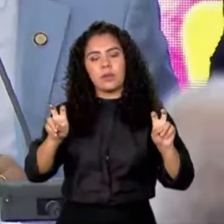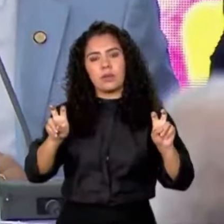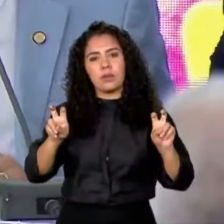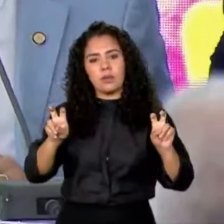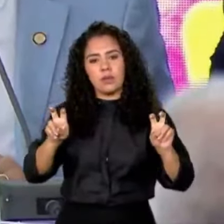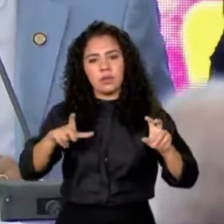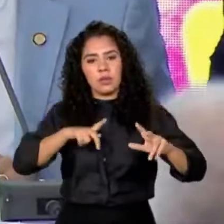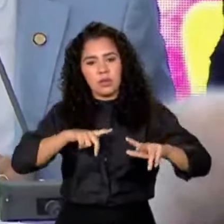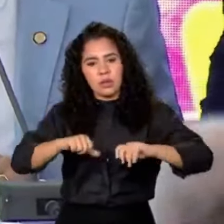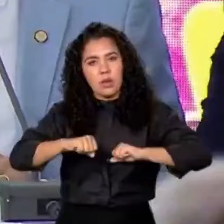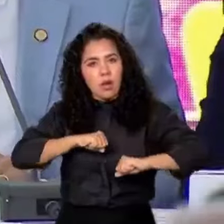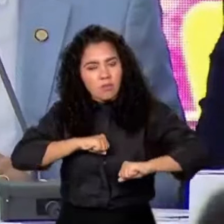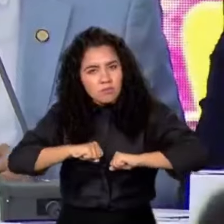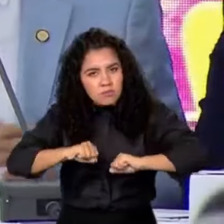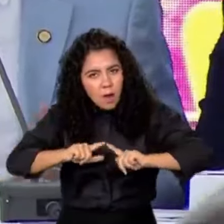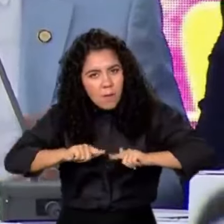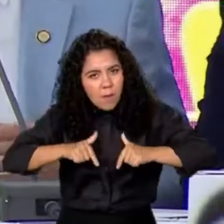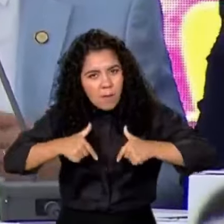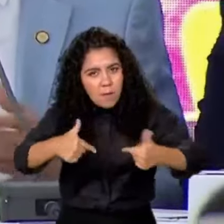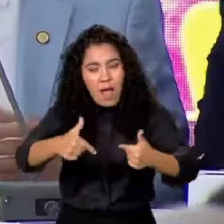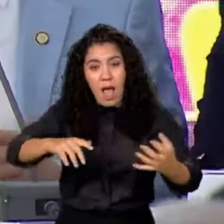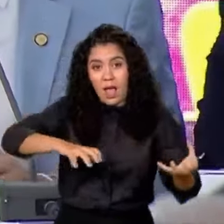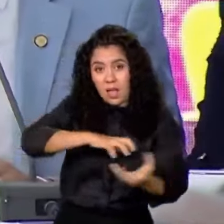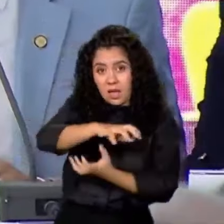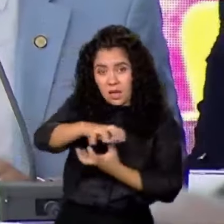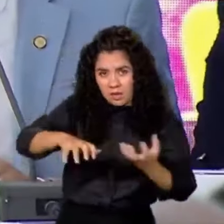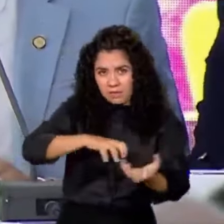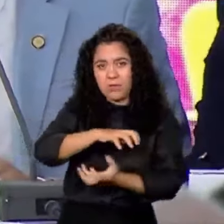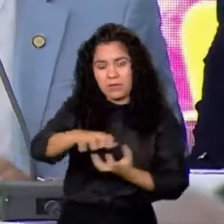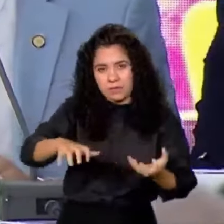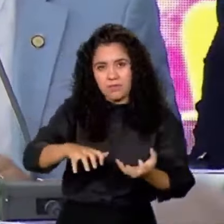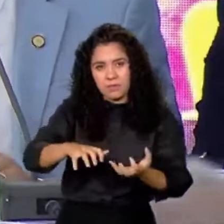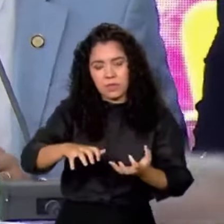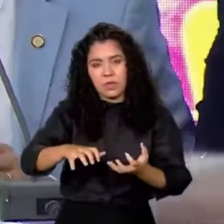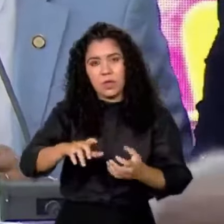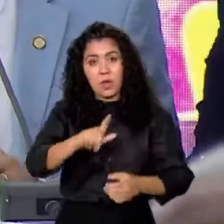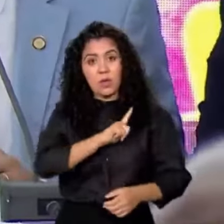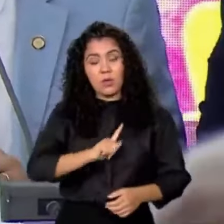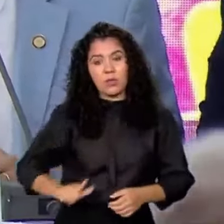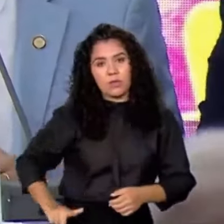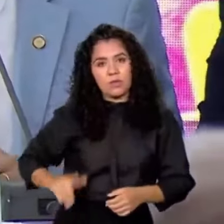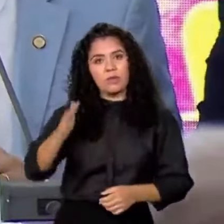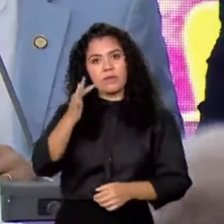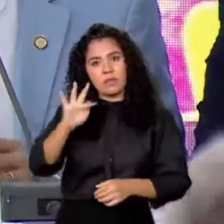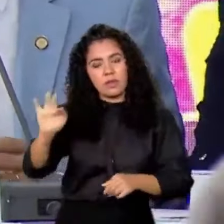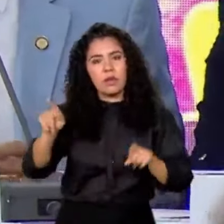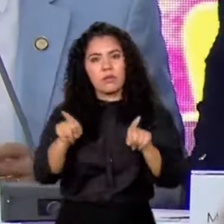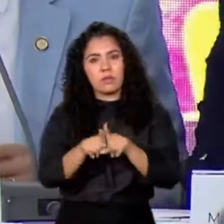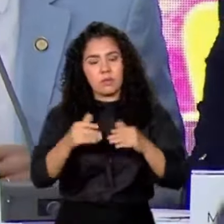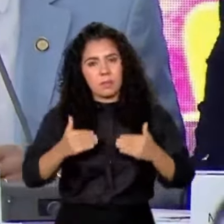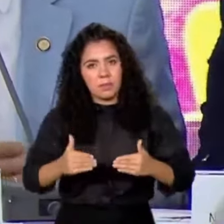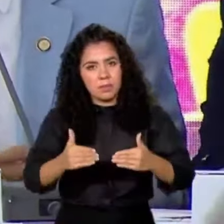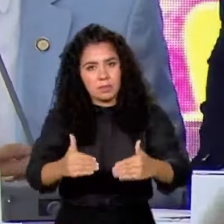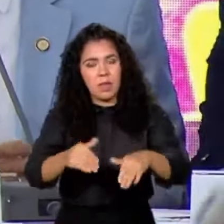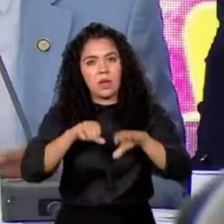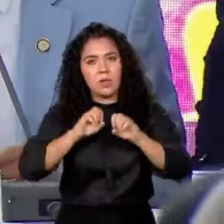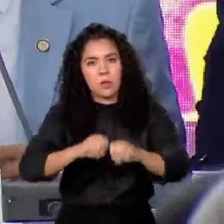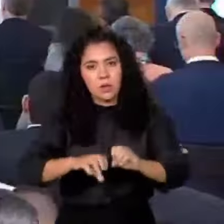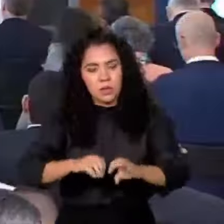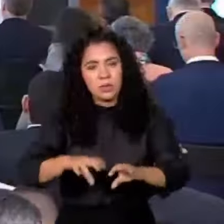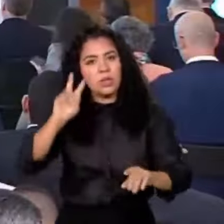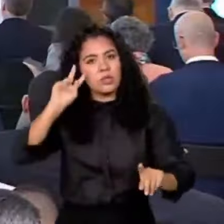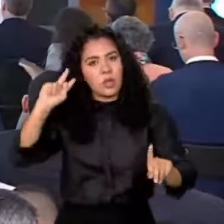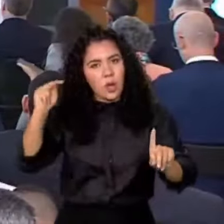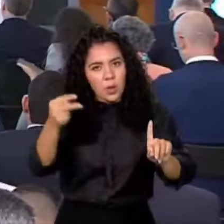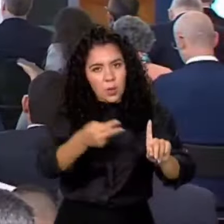ao movimento grevista. Primeiro, dizer aqui do reconhecimento que o governo federal tem, do Ministério da Educação, aos nossos servidores públicos